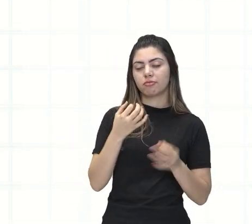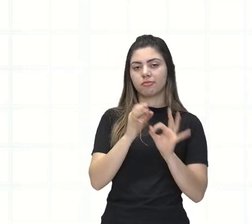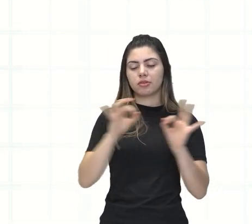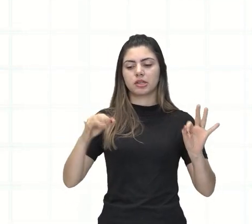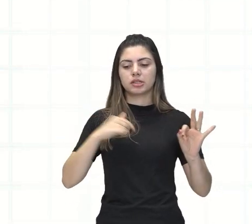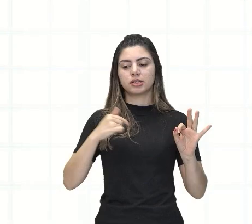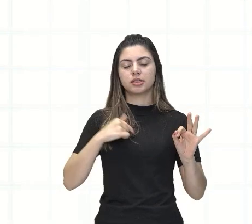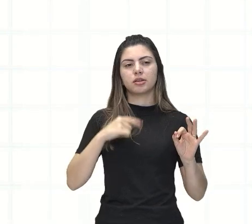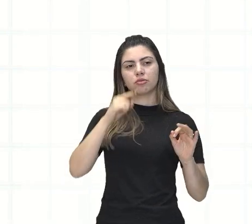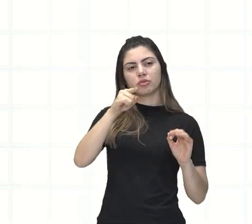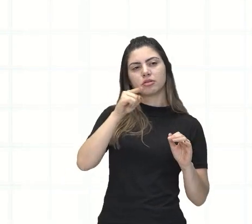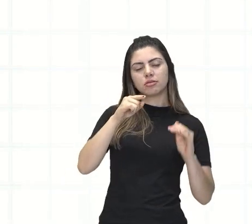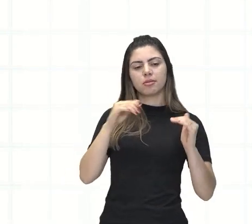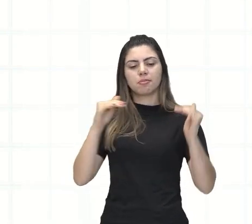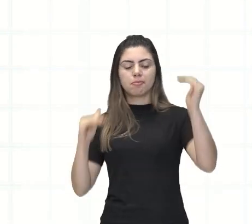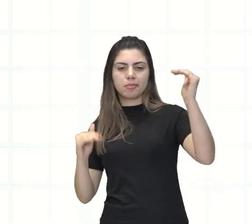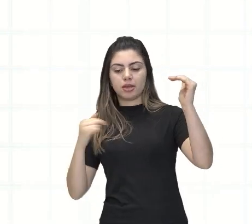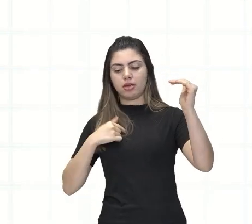shorter